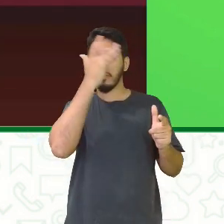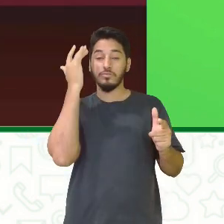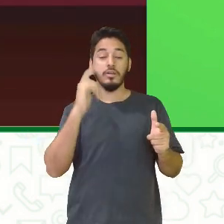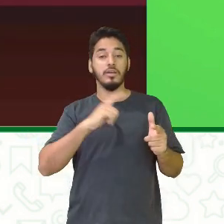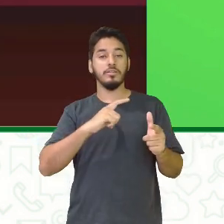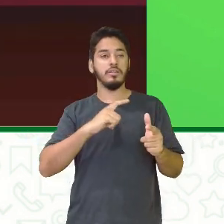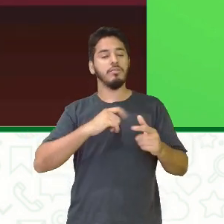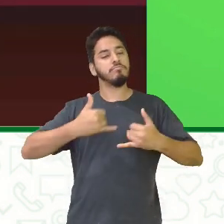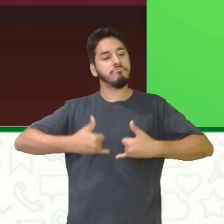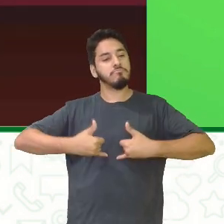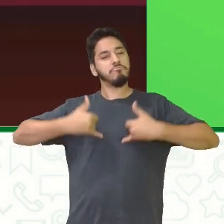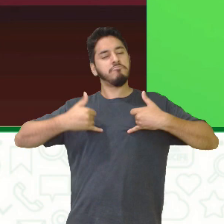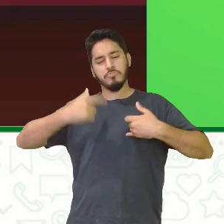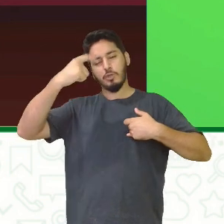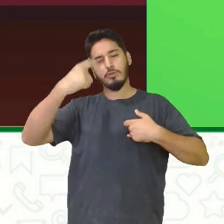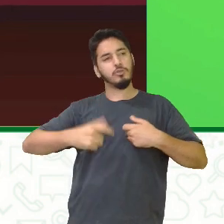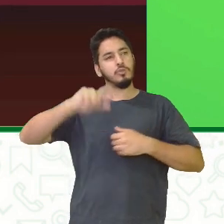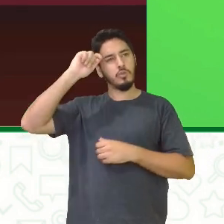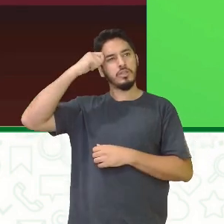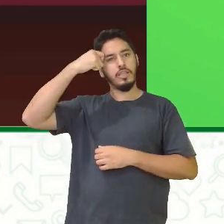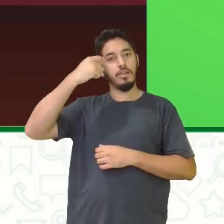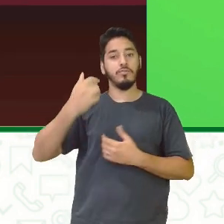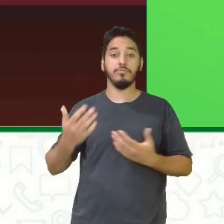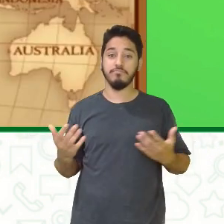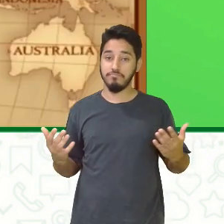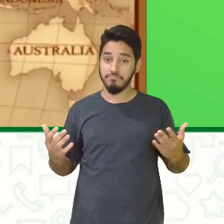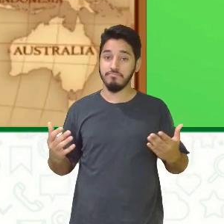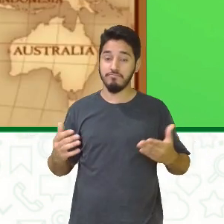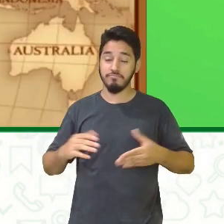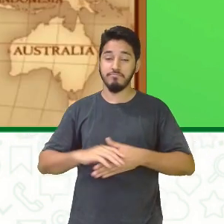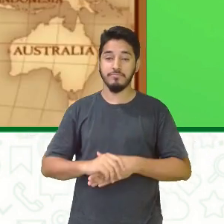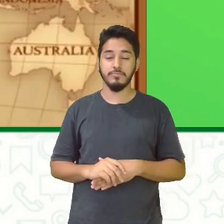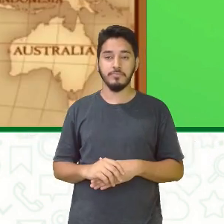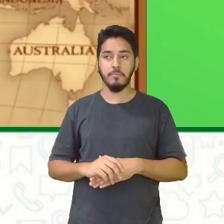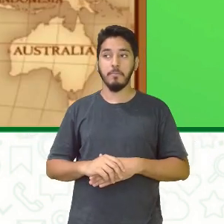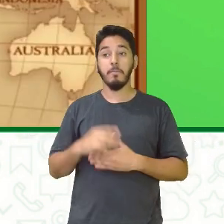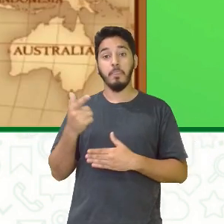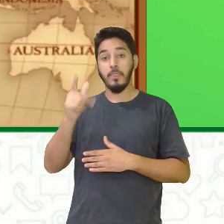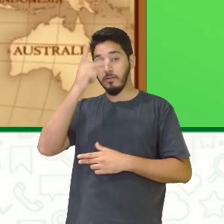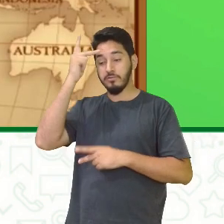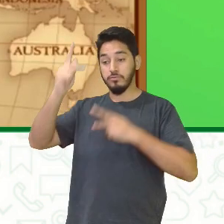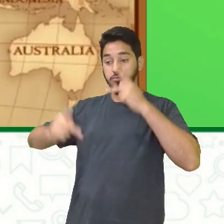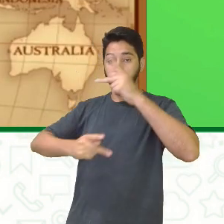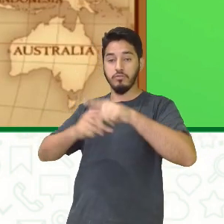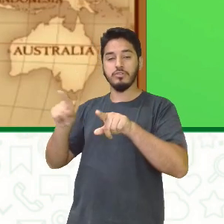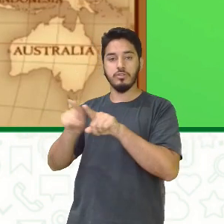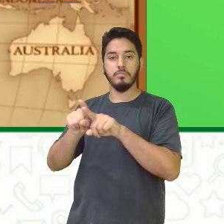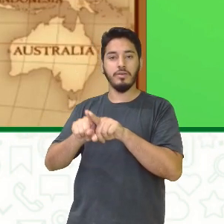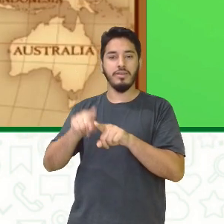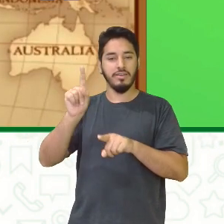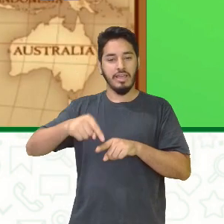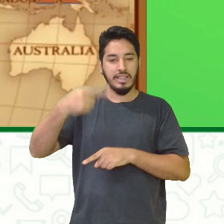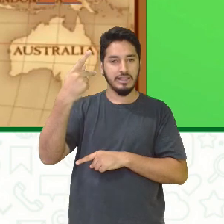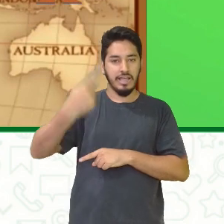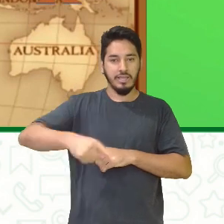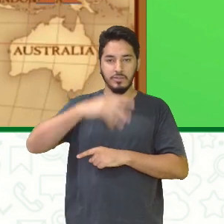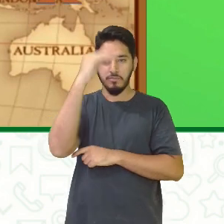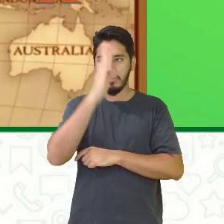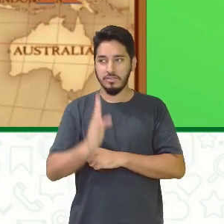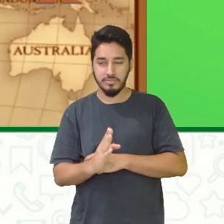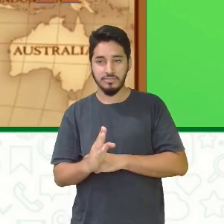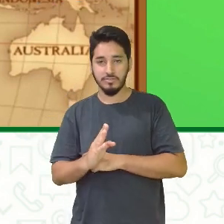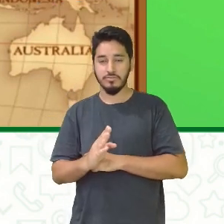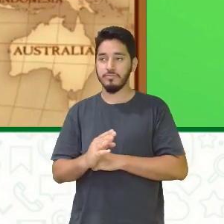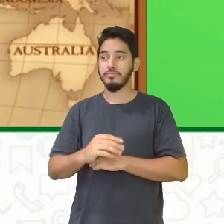ter orgulho de se declararem afro-brasileiros. Outros povos que também fazem parte da formação do povo brasileiro são os